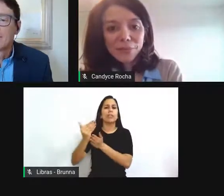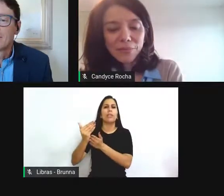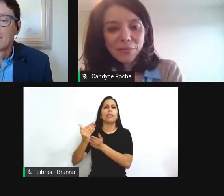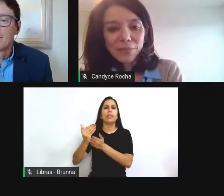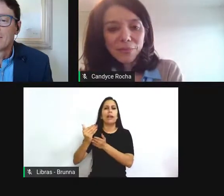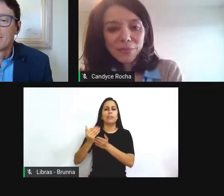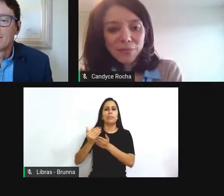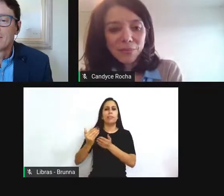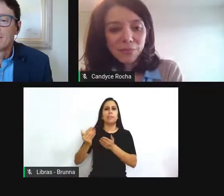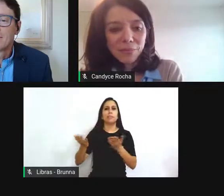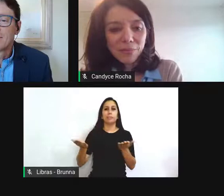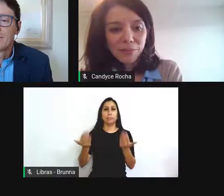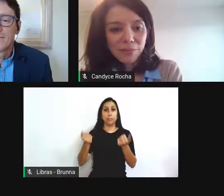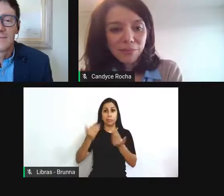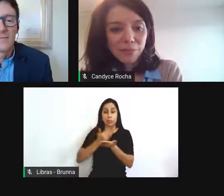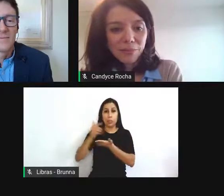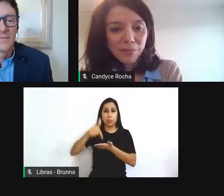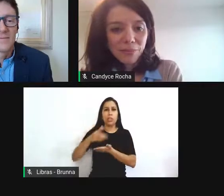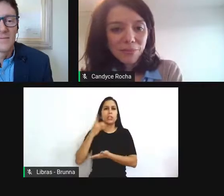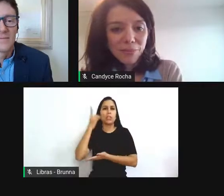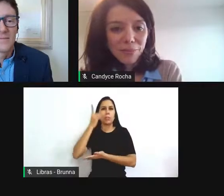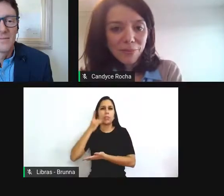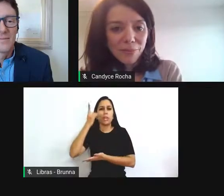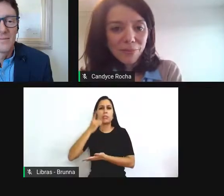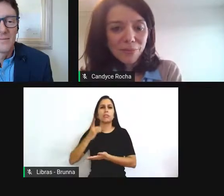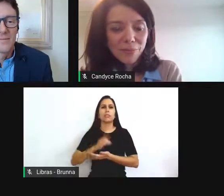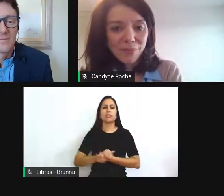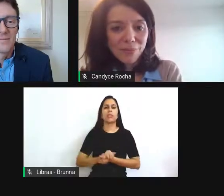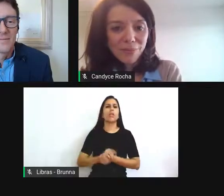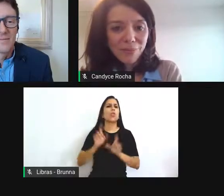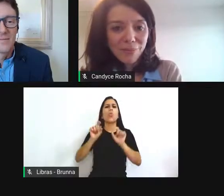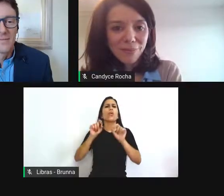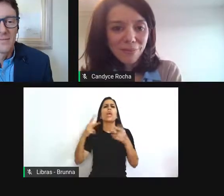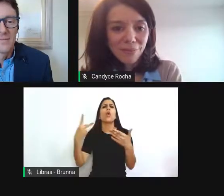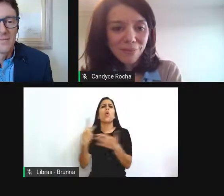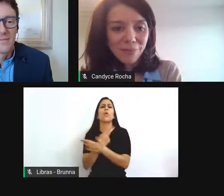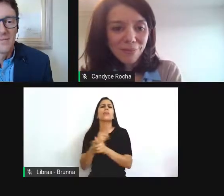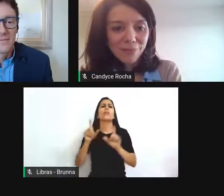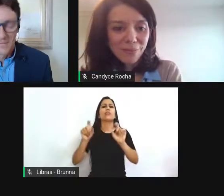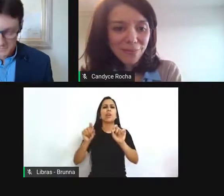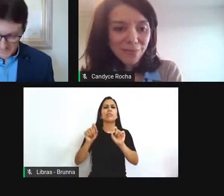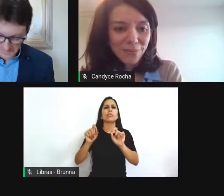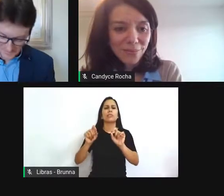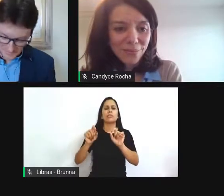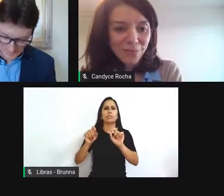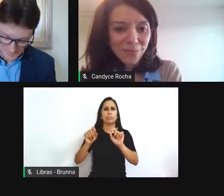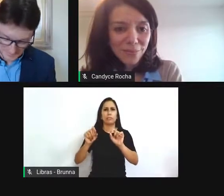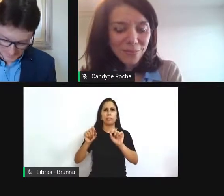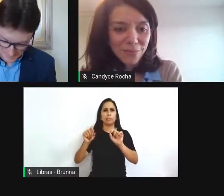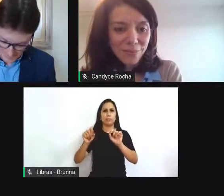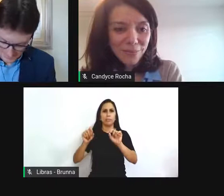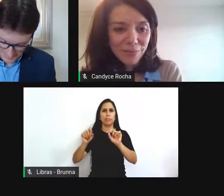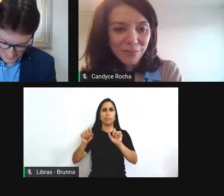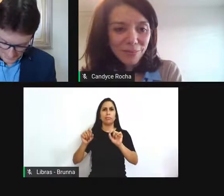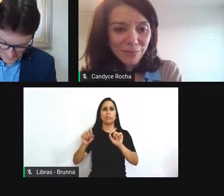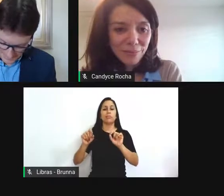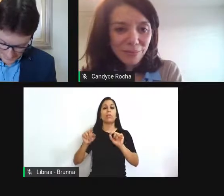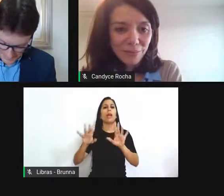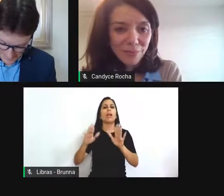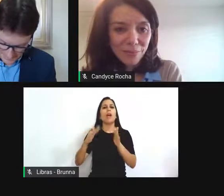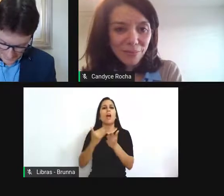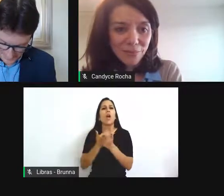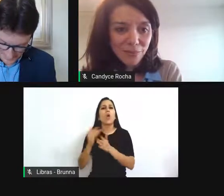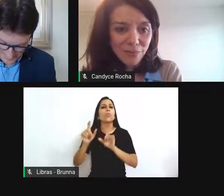para a Câmara dos Deputados. Olha só. Porque o que acontece? O nosso tradutor acabou sendo uma